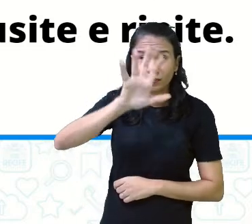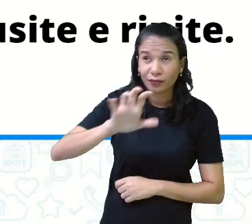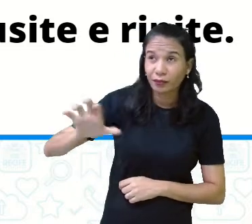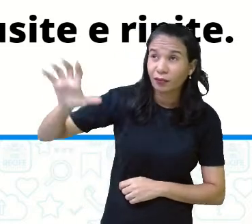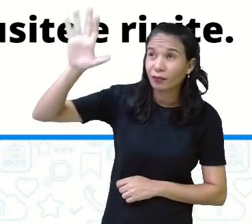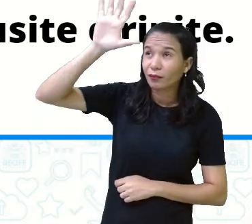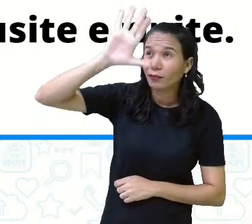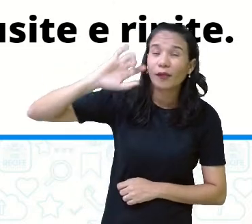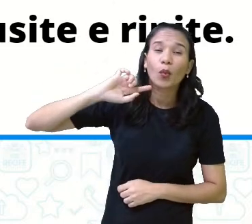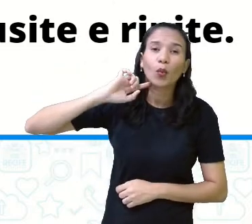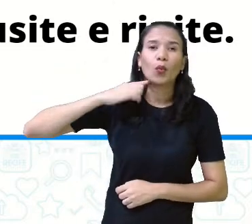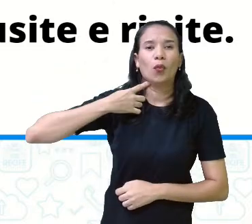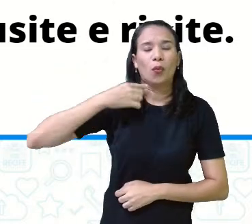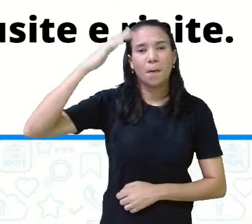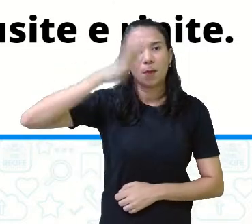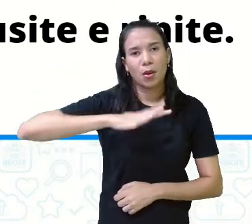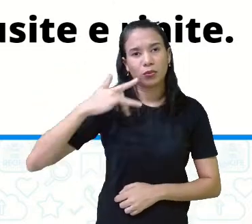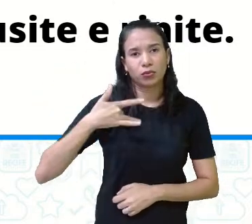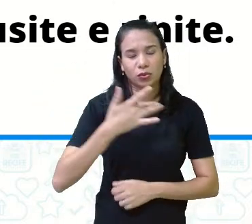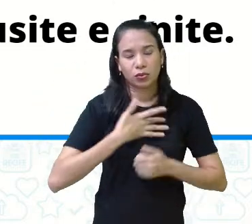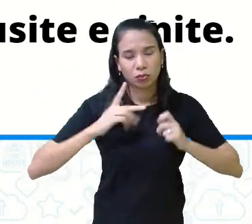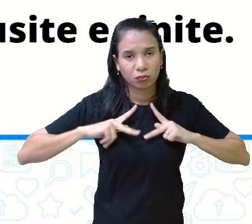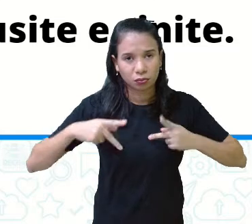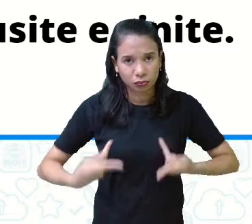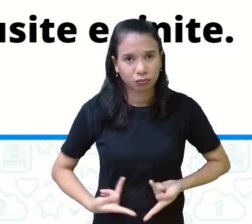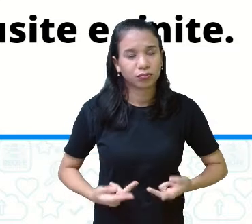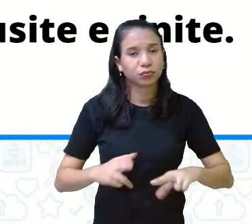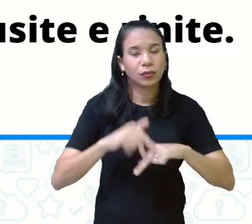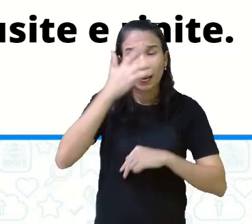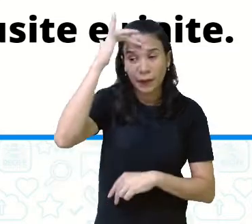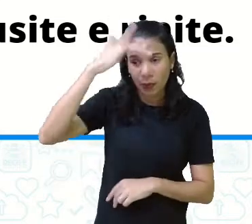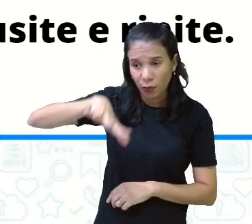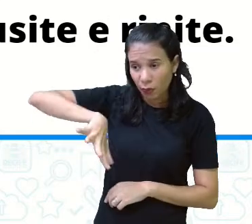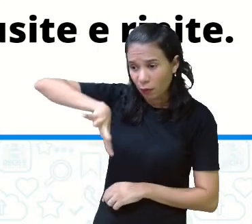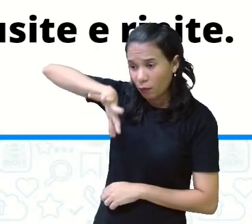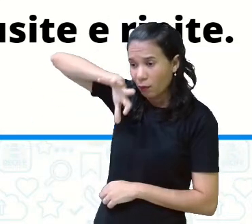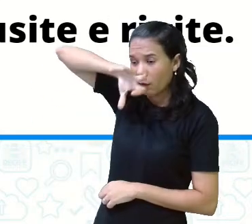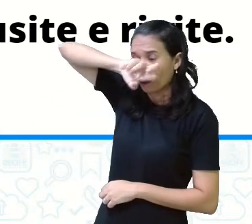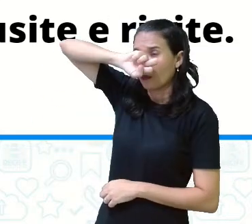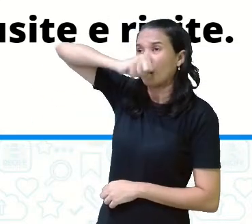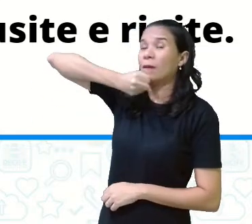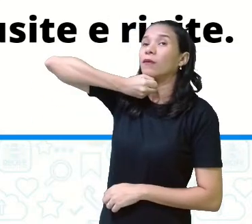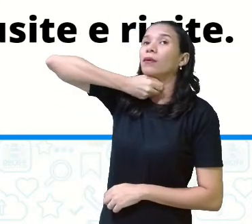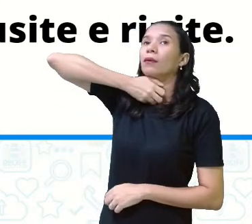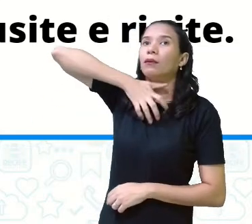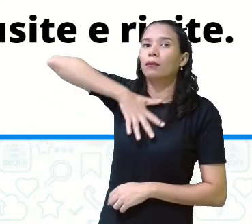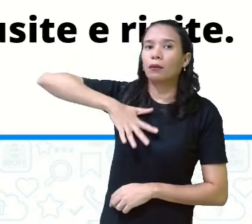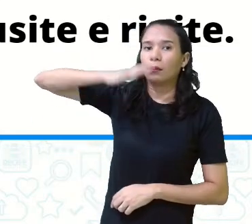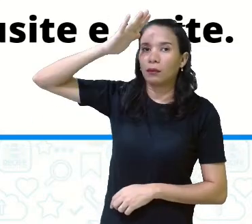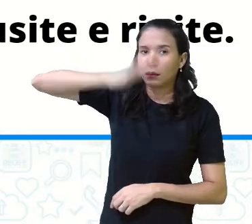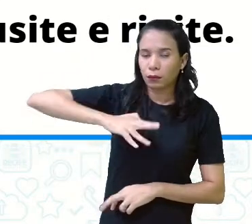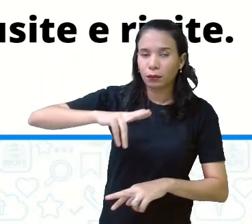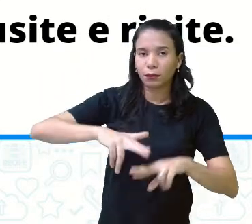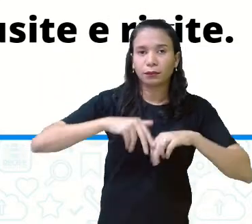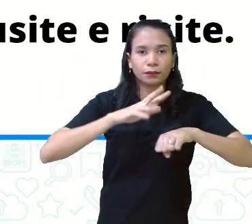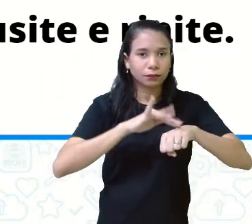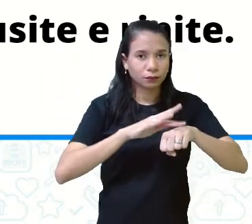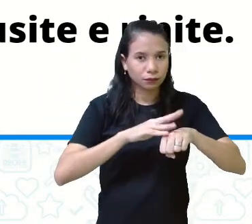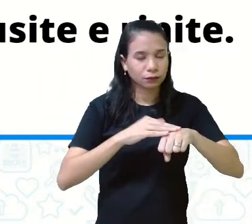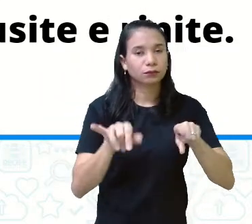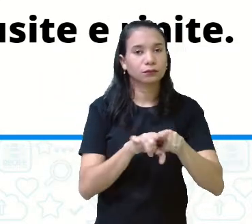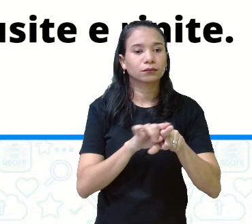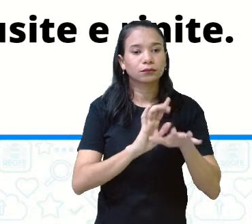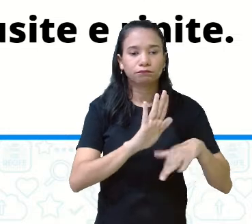fumaça, que causam mal à saúde do ser humano, quando inalados imediatamente. Outras doenças respiratórias podem